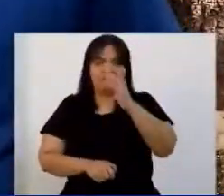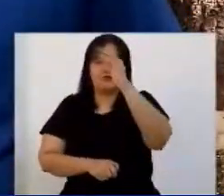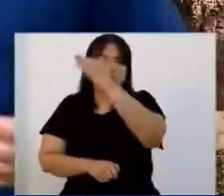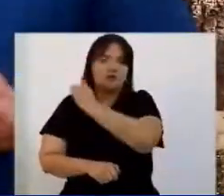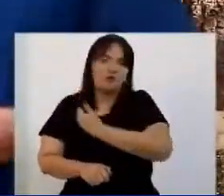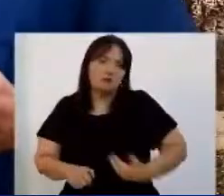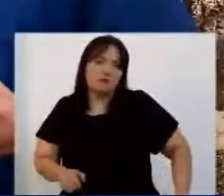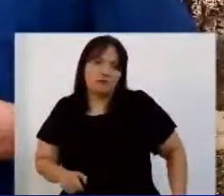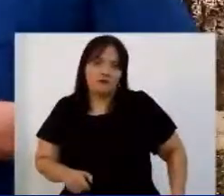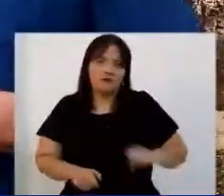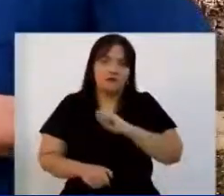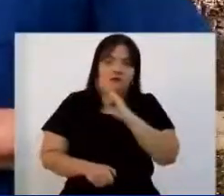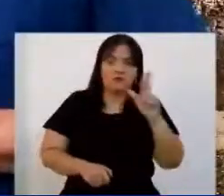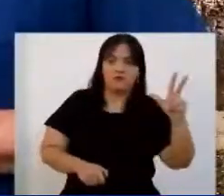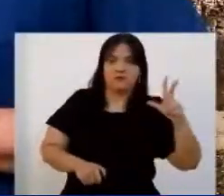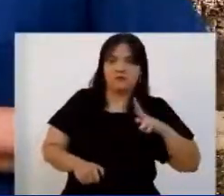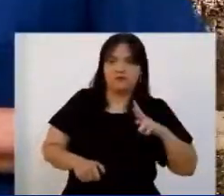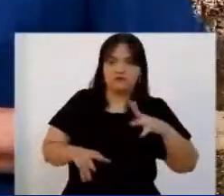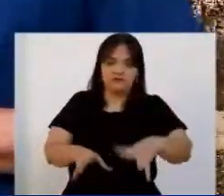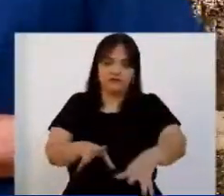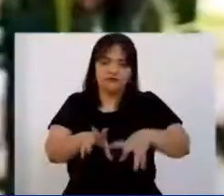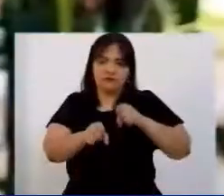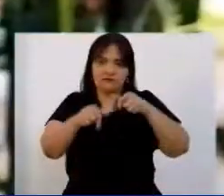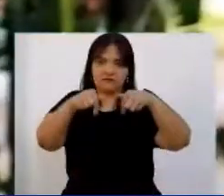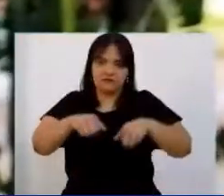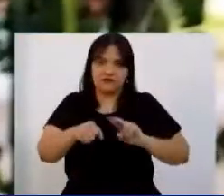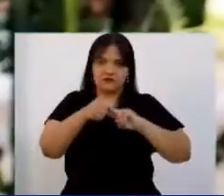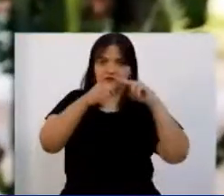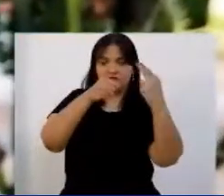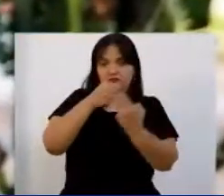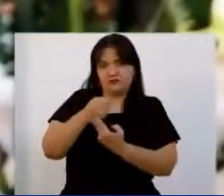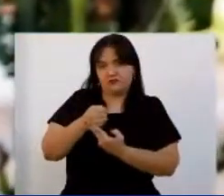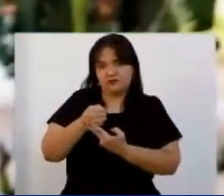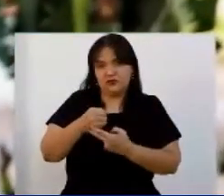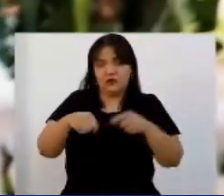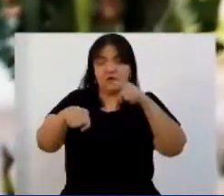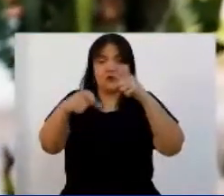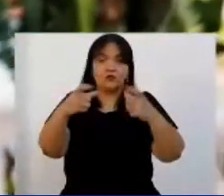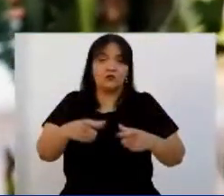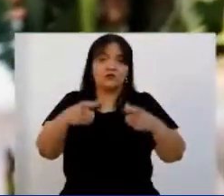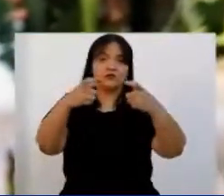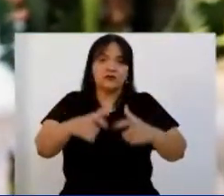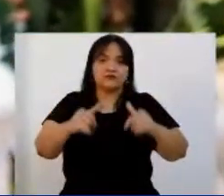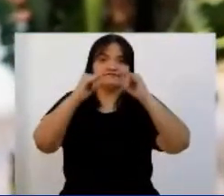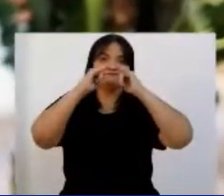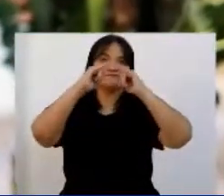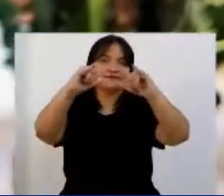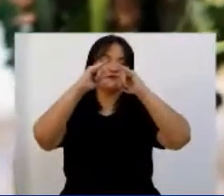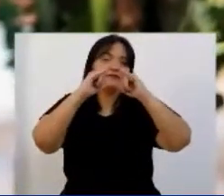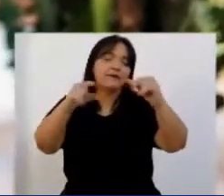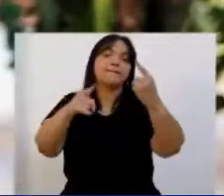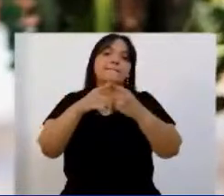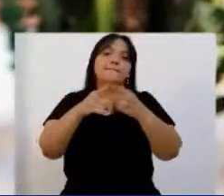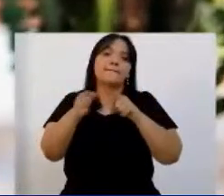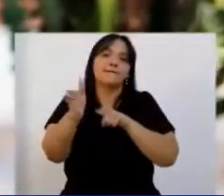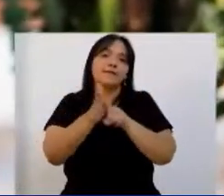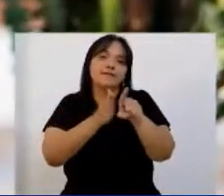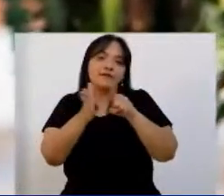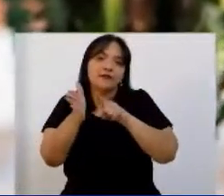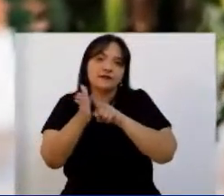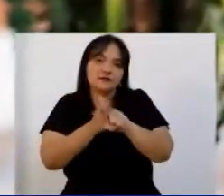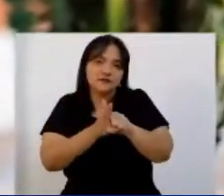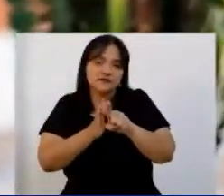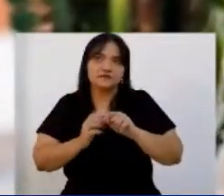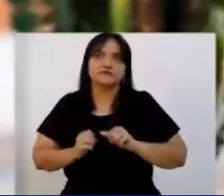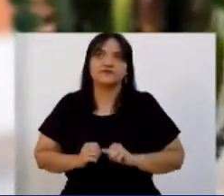particulares hoje foram formados aqui na Univale. É um campo de difusão, porque a pesquisa, quer queira, quer não, ela